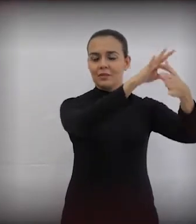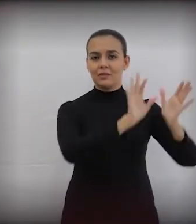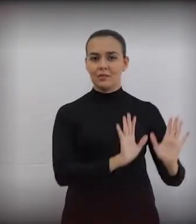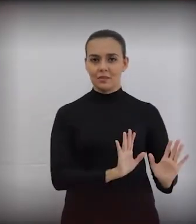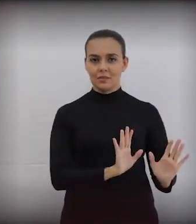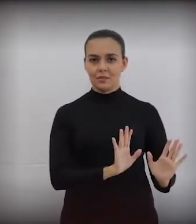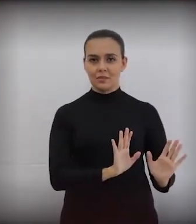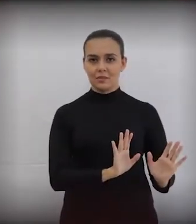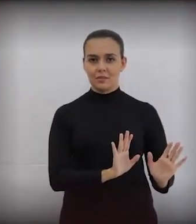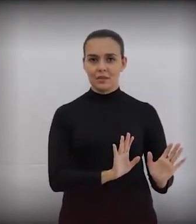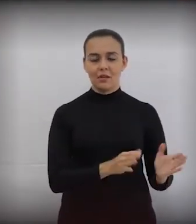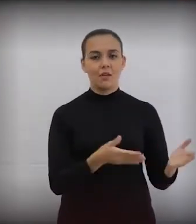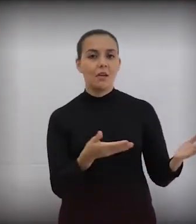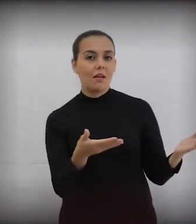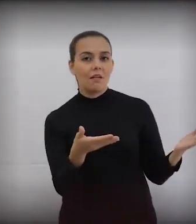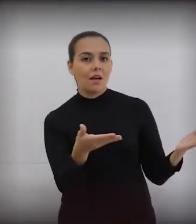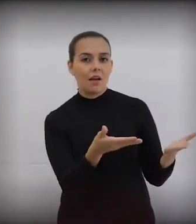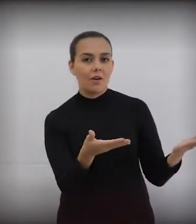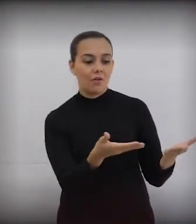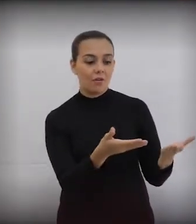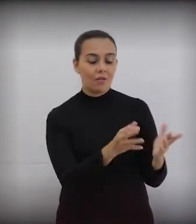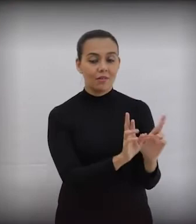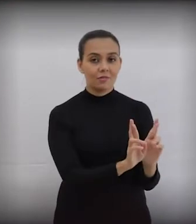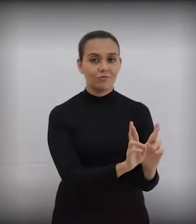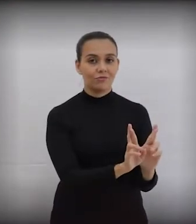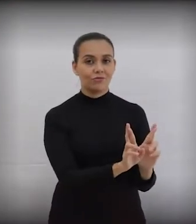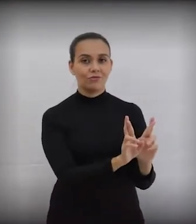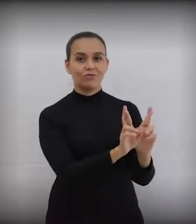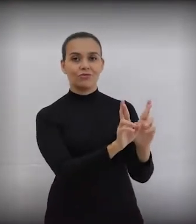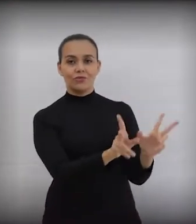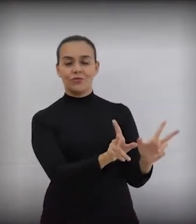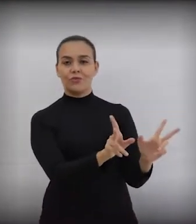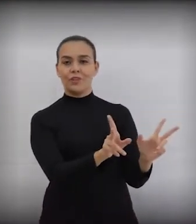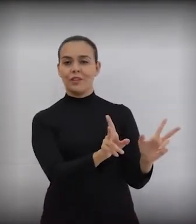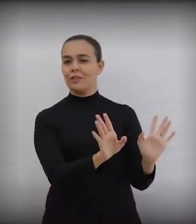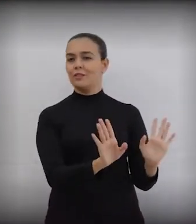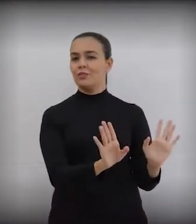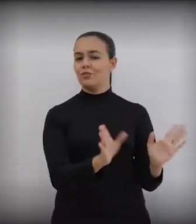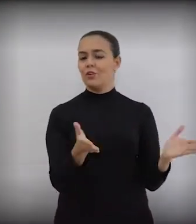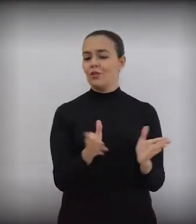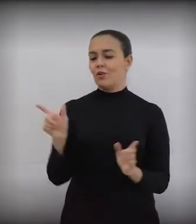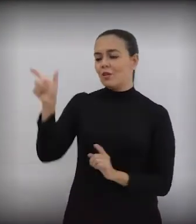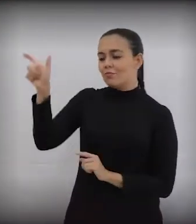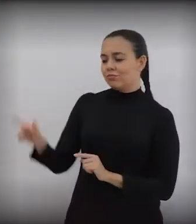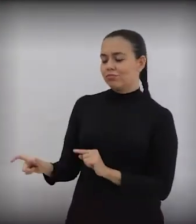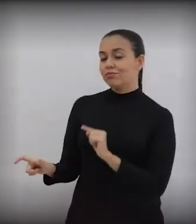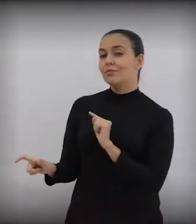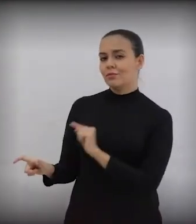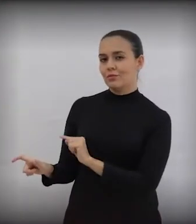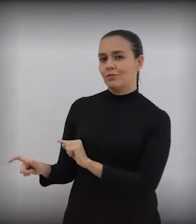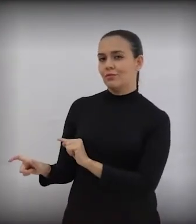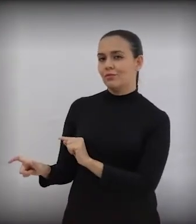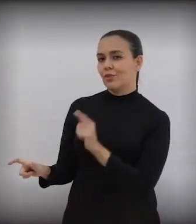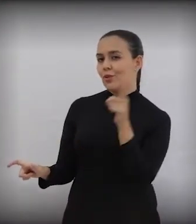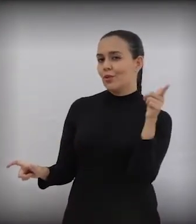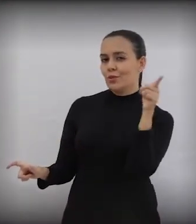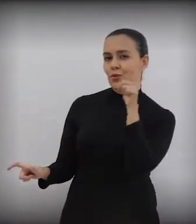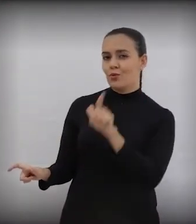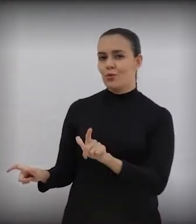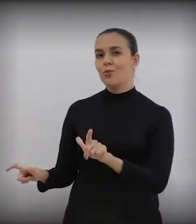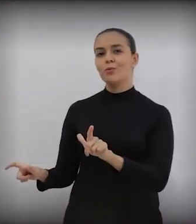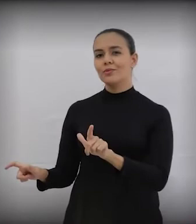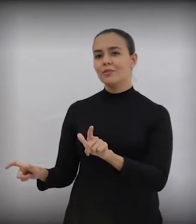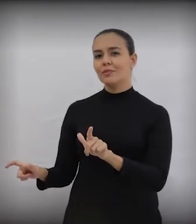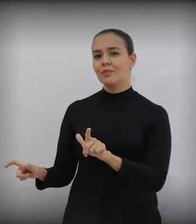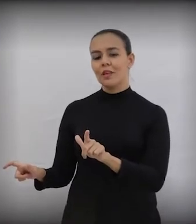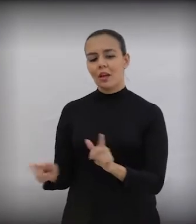de oferecer os bens simbólicos da subjetividade religiosa. Agora o indivíduo vai construir a